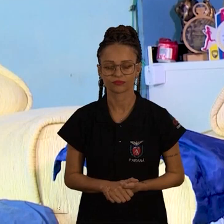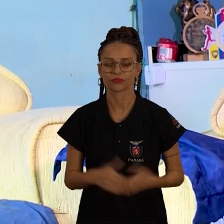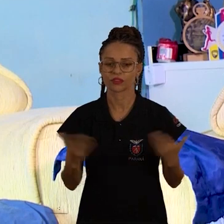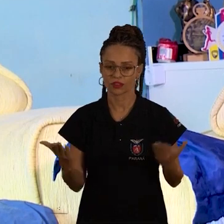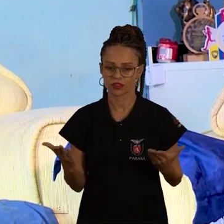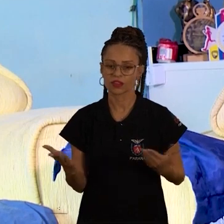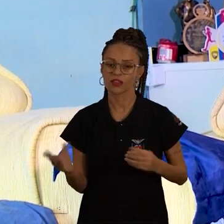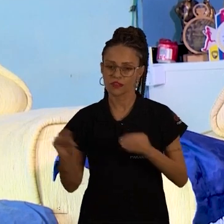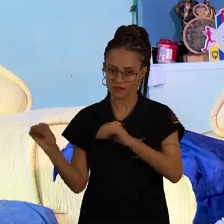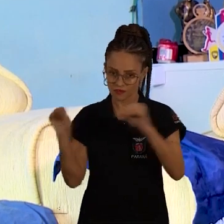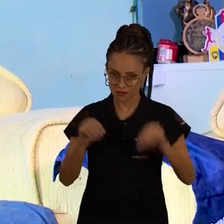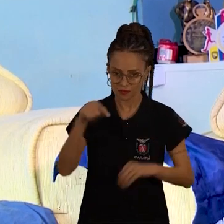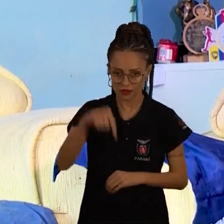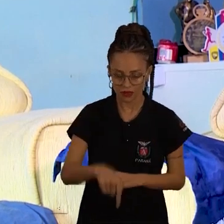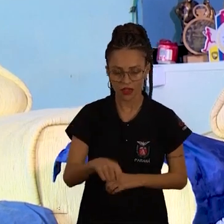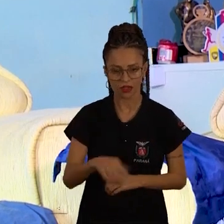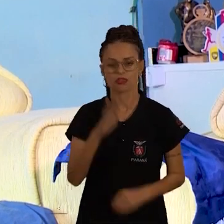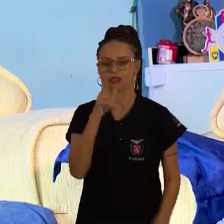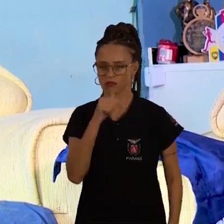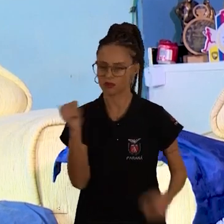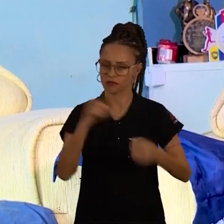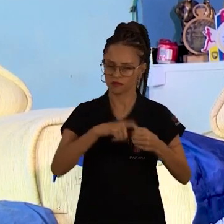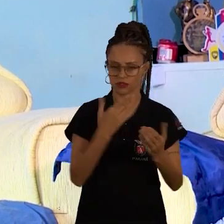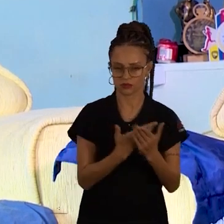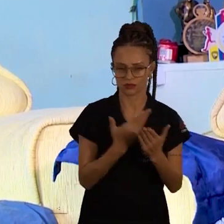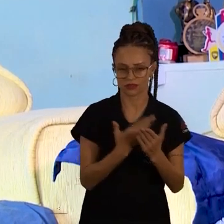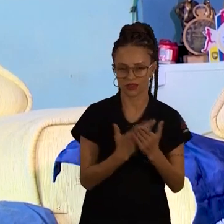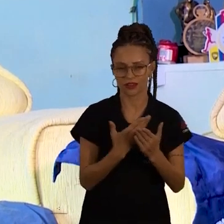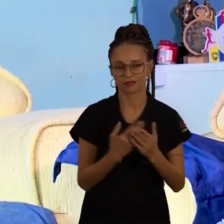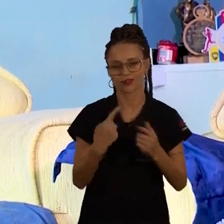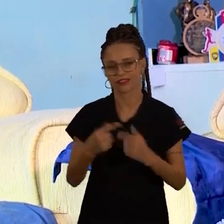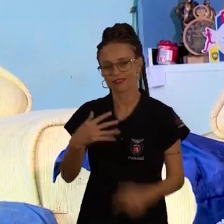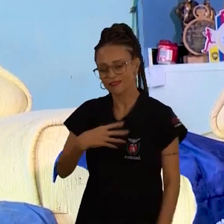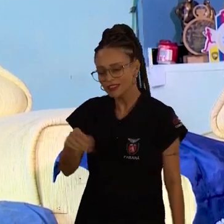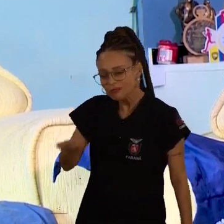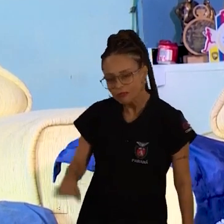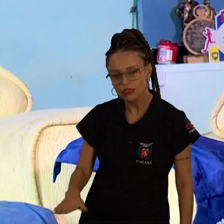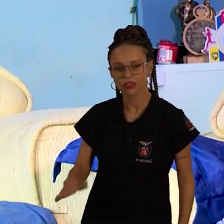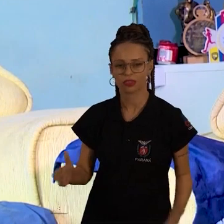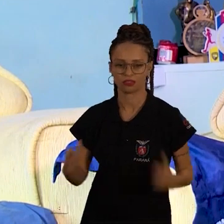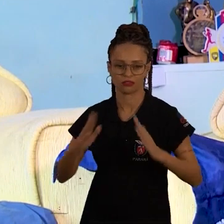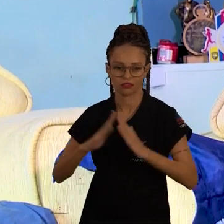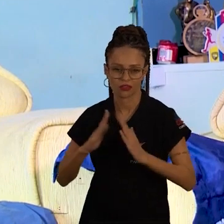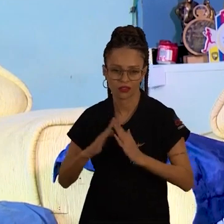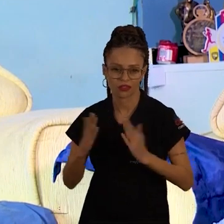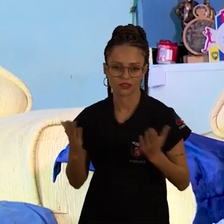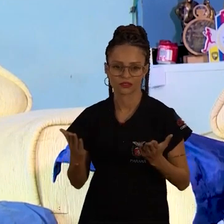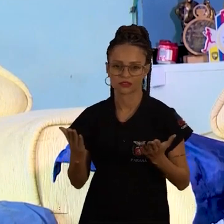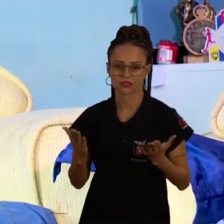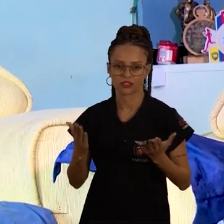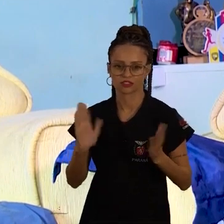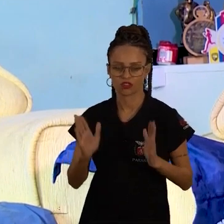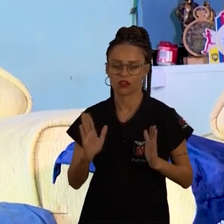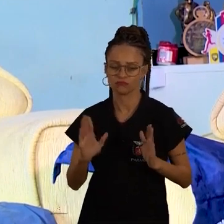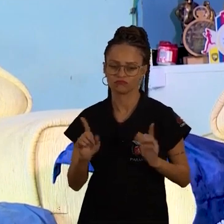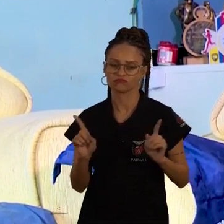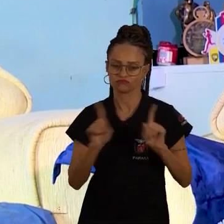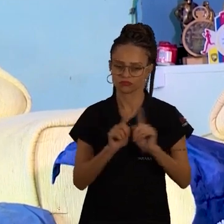Quando eu vim para cá, eu demorei um tempo para voltar a estudar. Não foi porque eu estava com uma filha pequena, né, em casa, já estava com uma